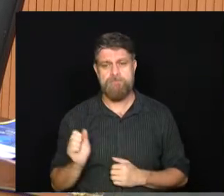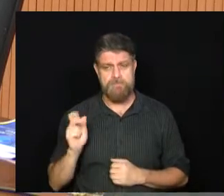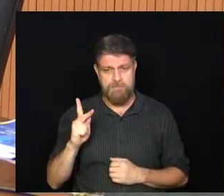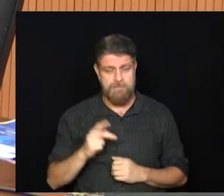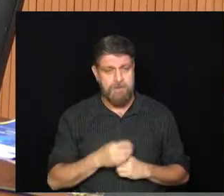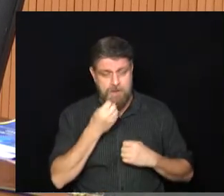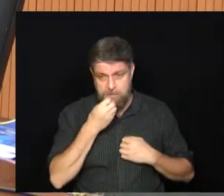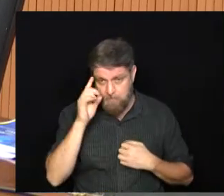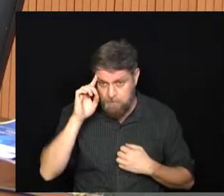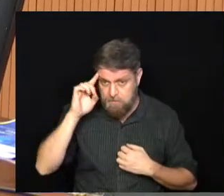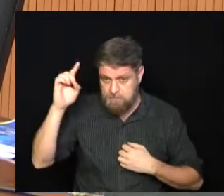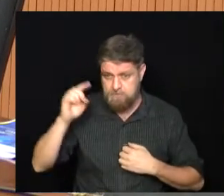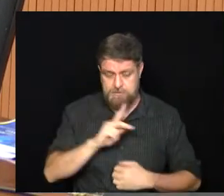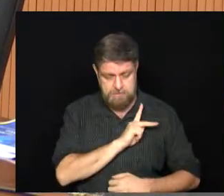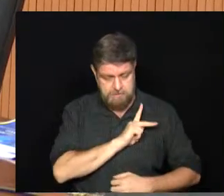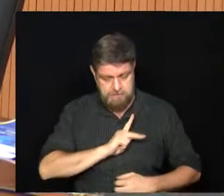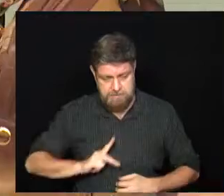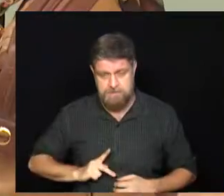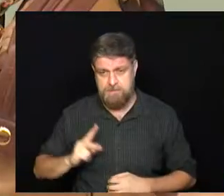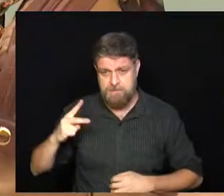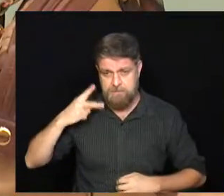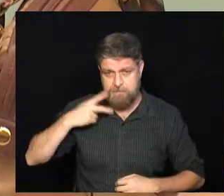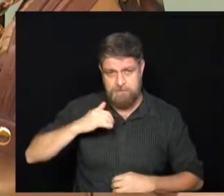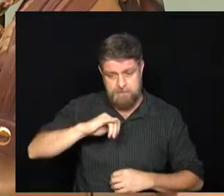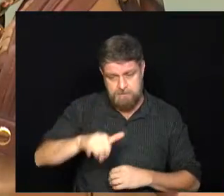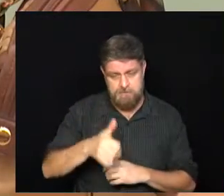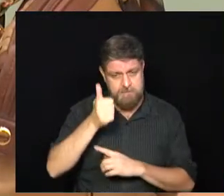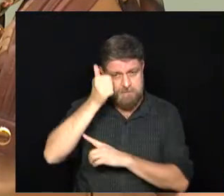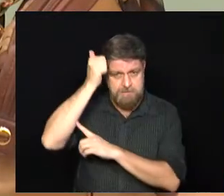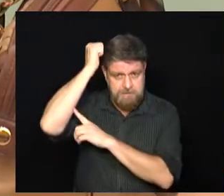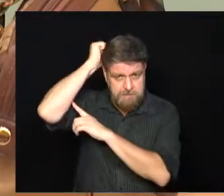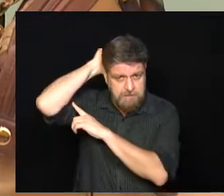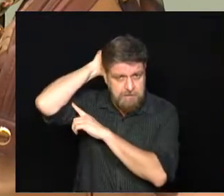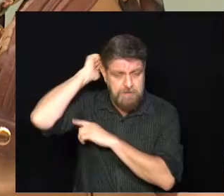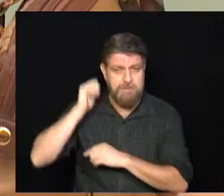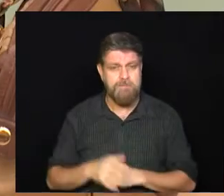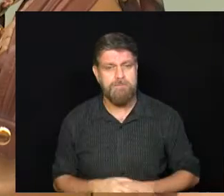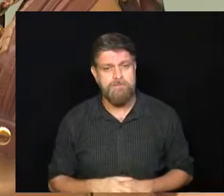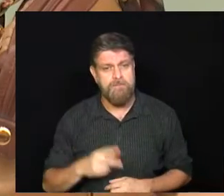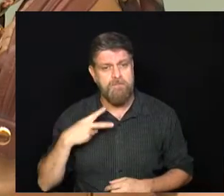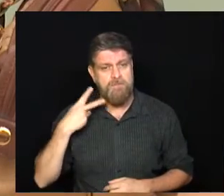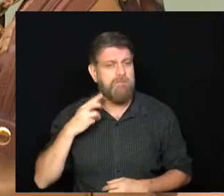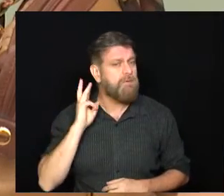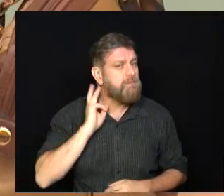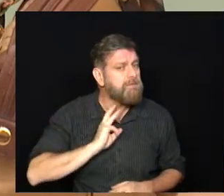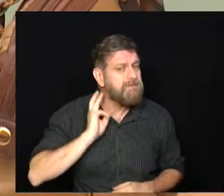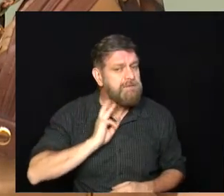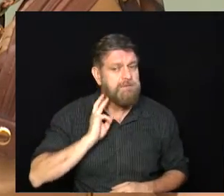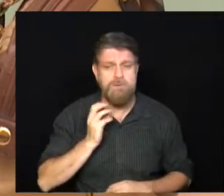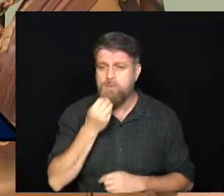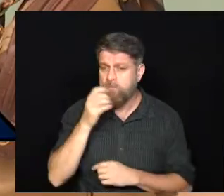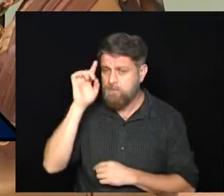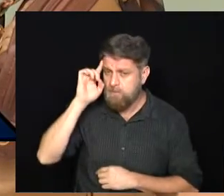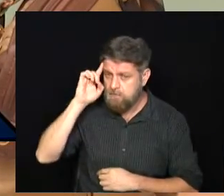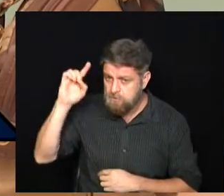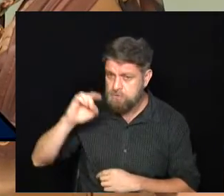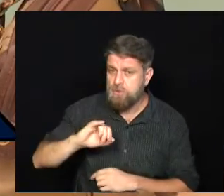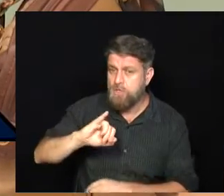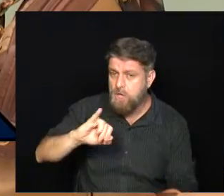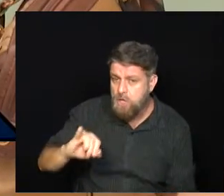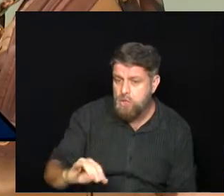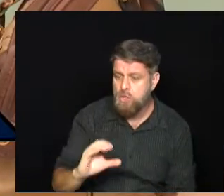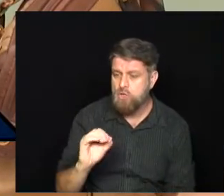dia, presidente, vereador Juscelino. Bom dia, vereador Cecílio. Bom dia ao João, que está